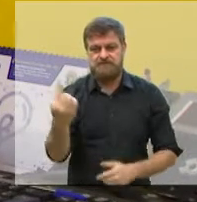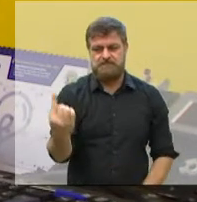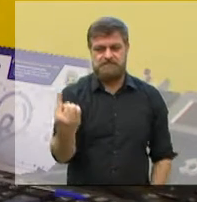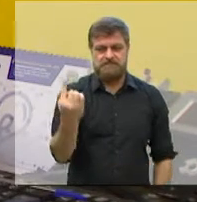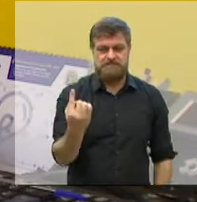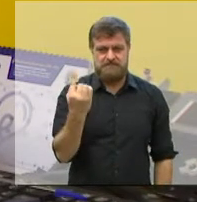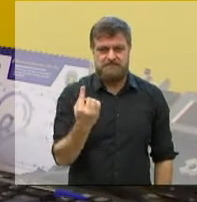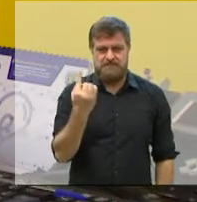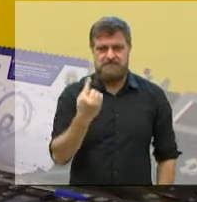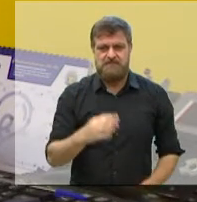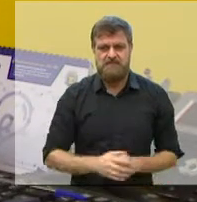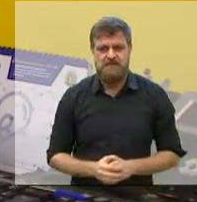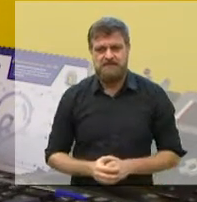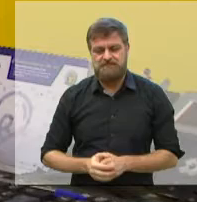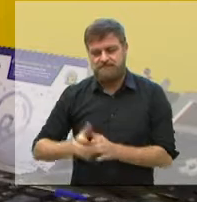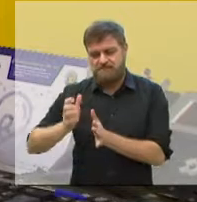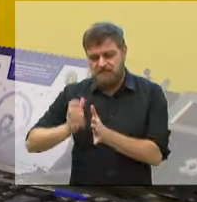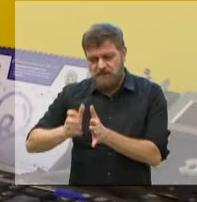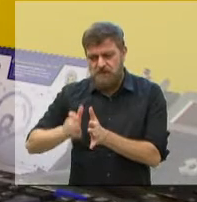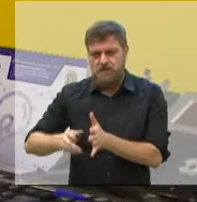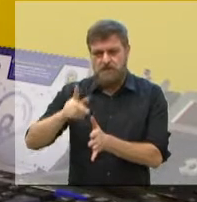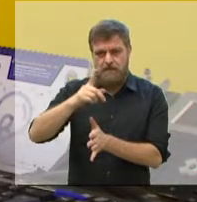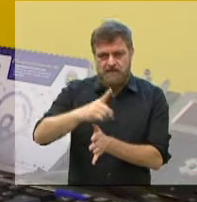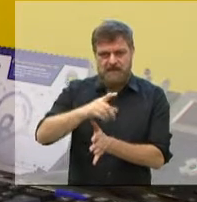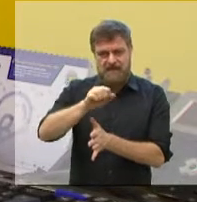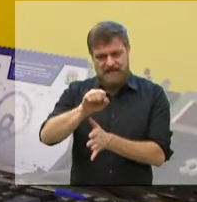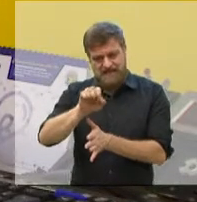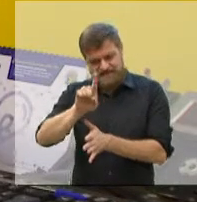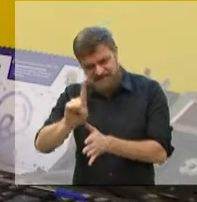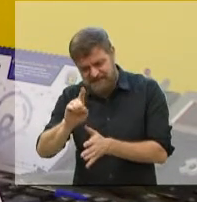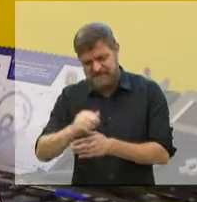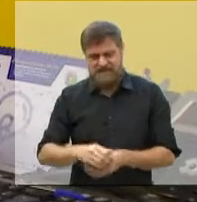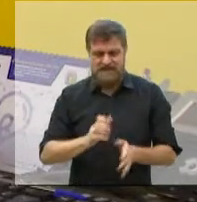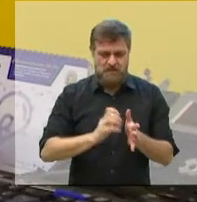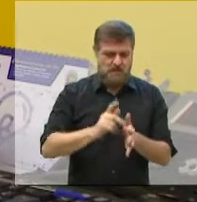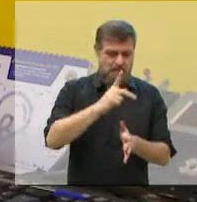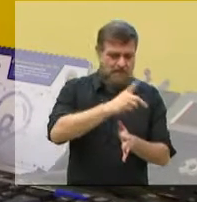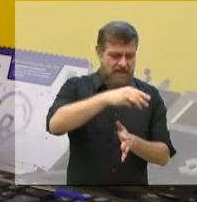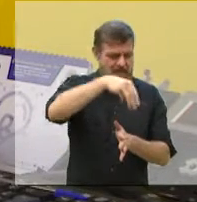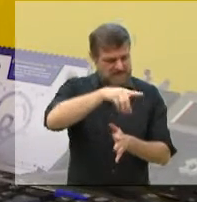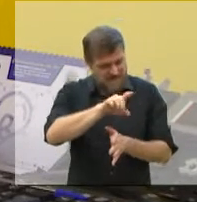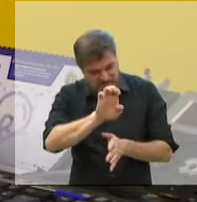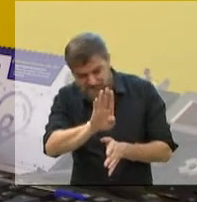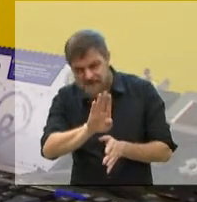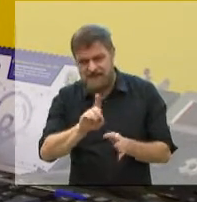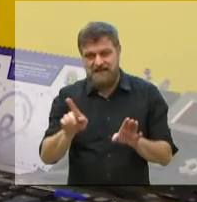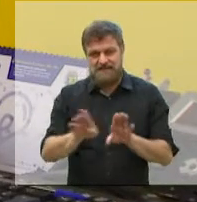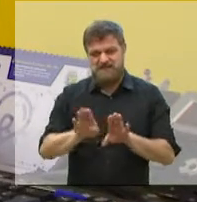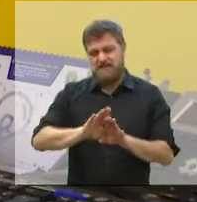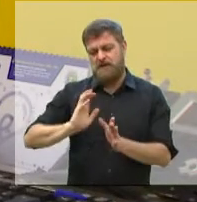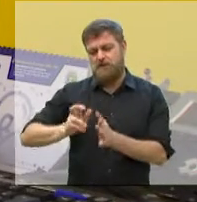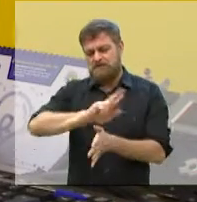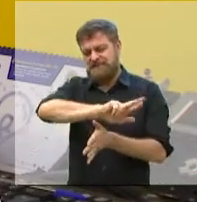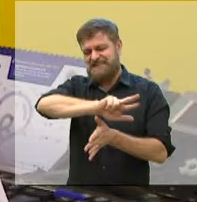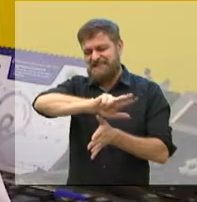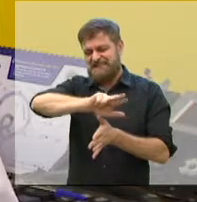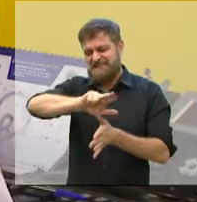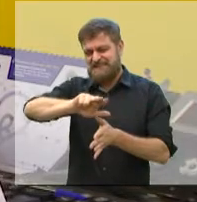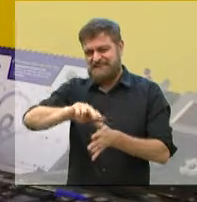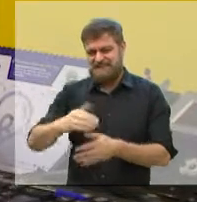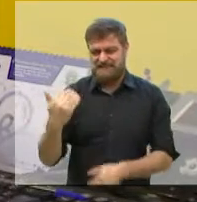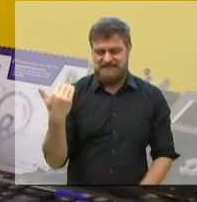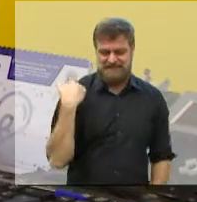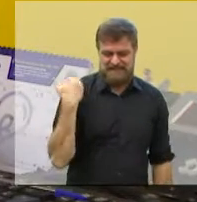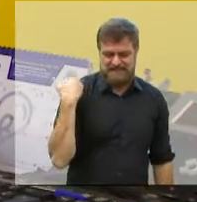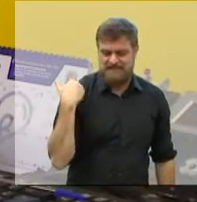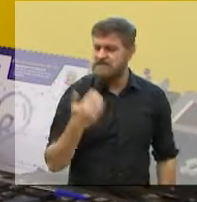chegavam, DEM, PSD, PSB, PMDB, na época era PMDB, e